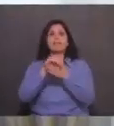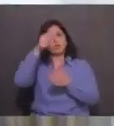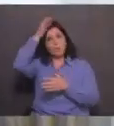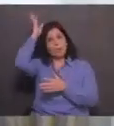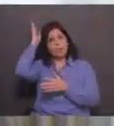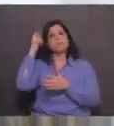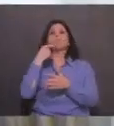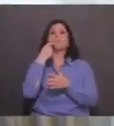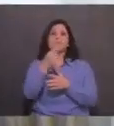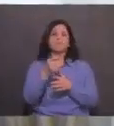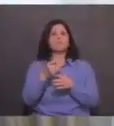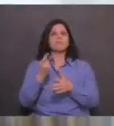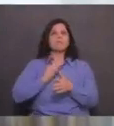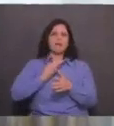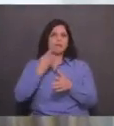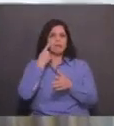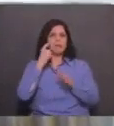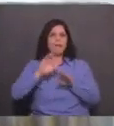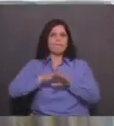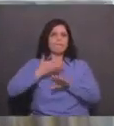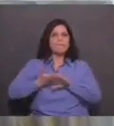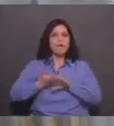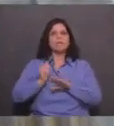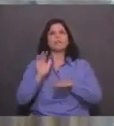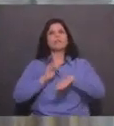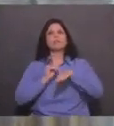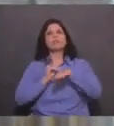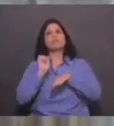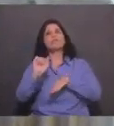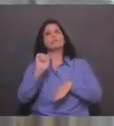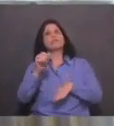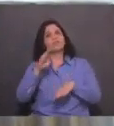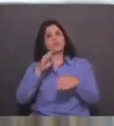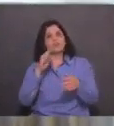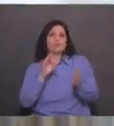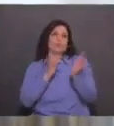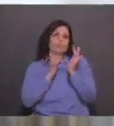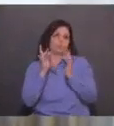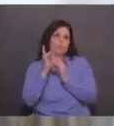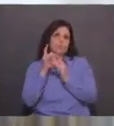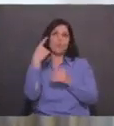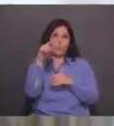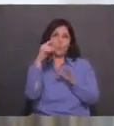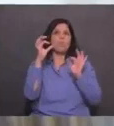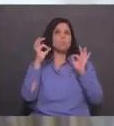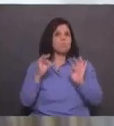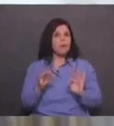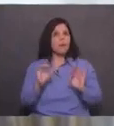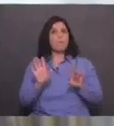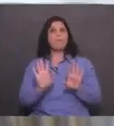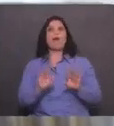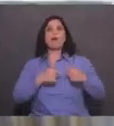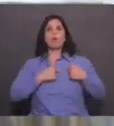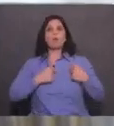centrava no testemunho maior, o testemunho de Jesus, que sendo um só, mas com coração